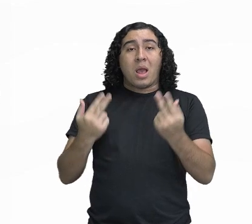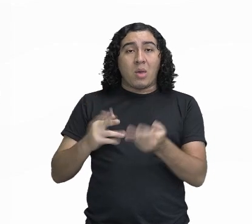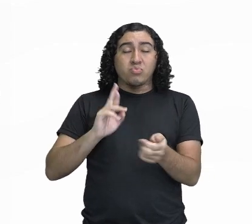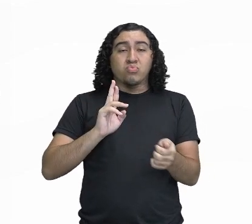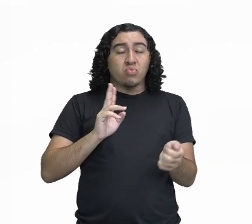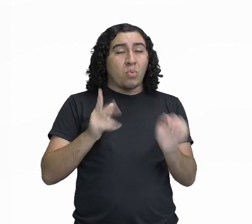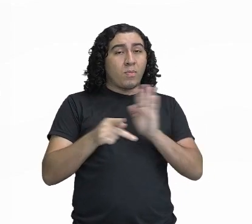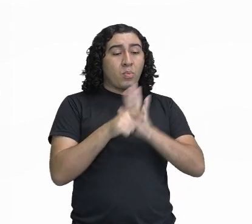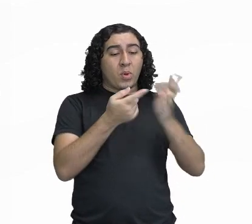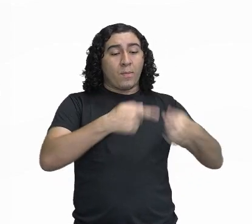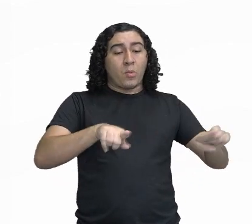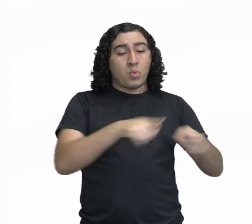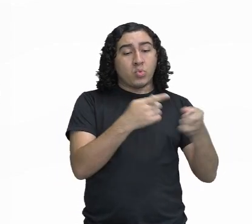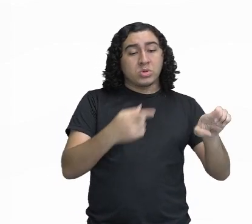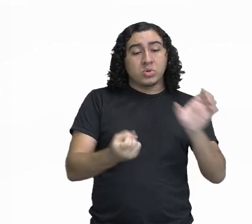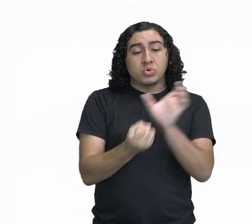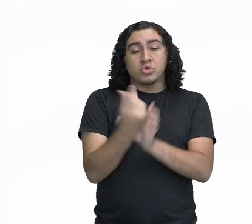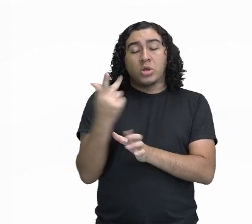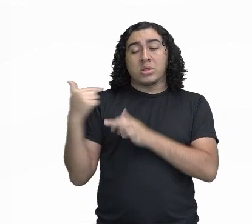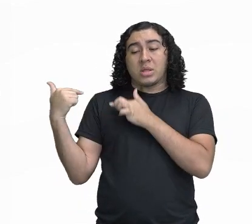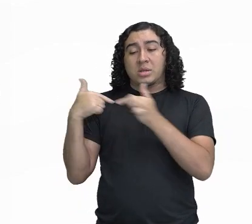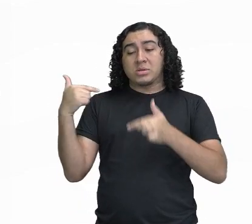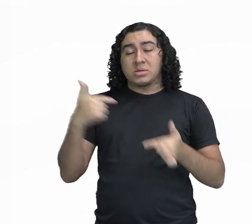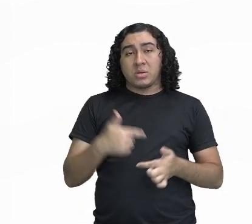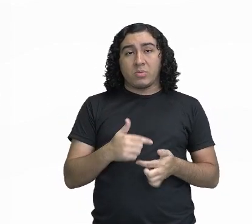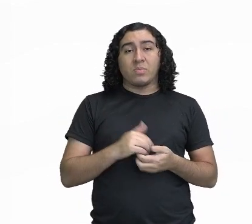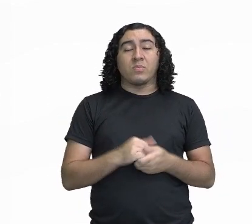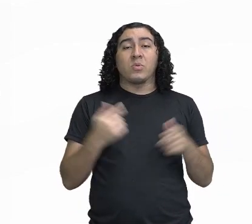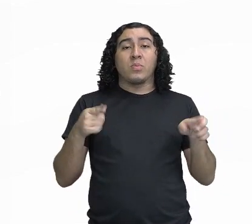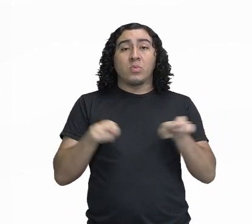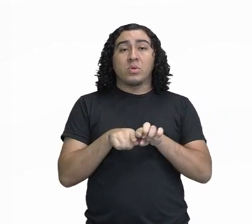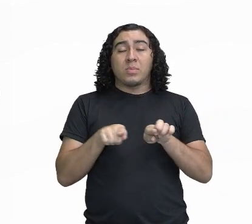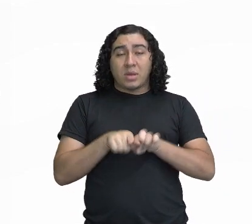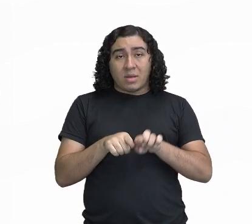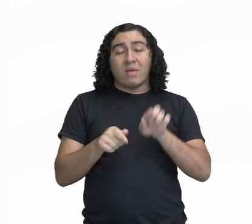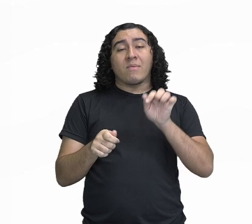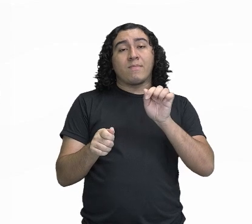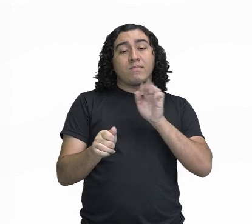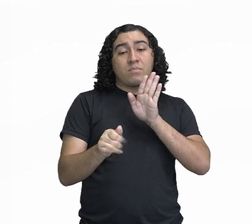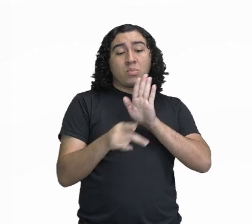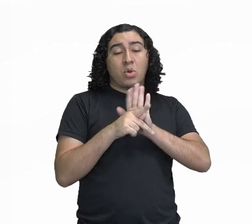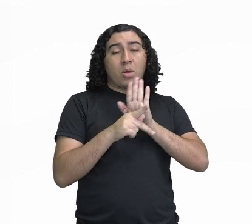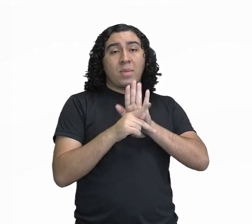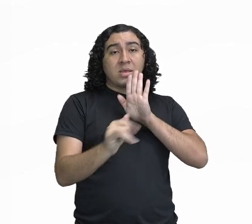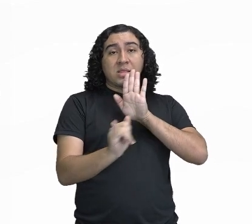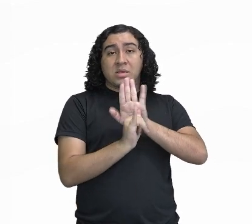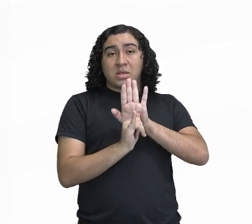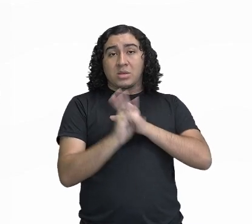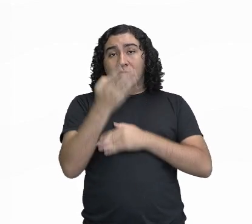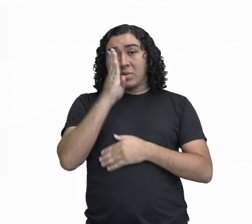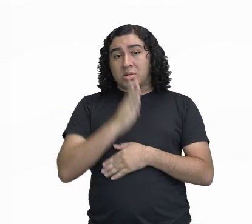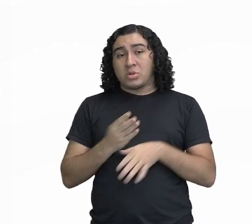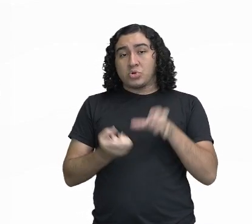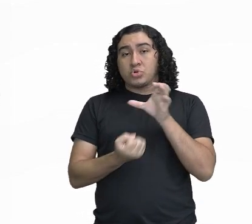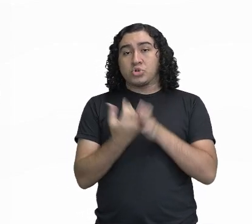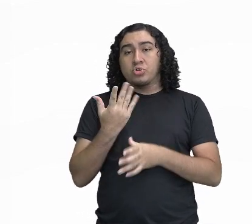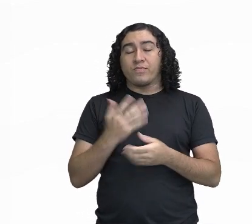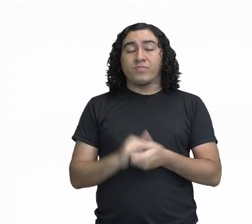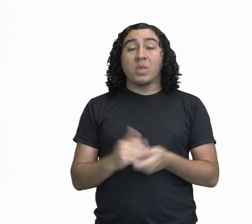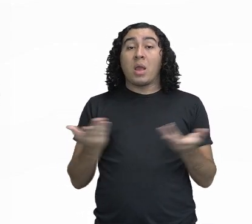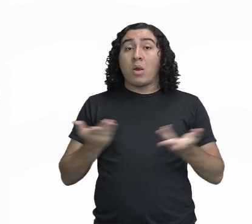tiveram origem na mistura de tradições, conseguiram criar uma identidade brasileira. E vamos falar sobre as